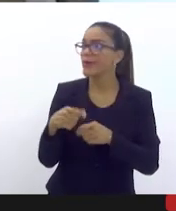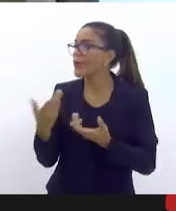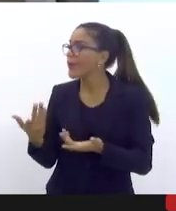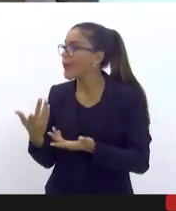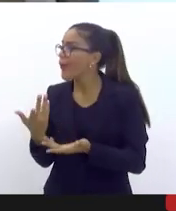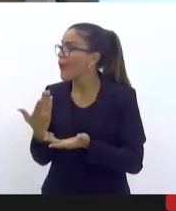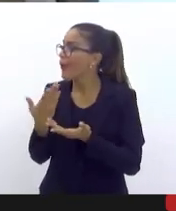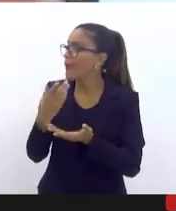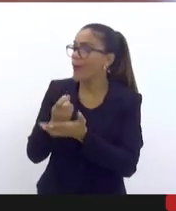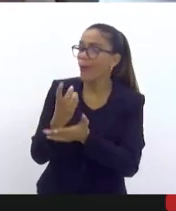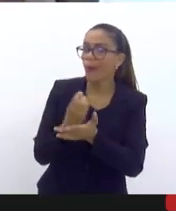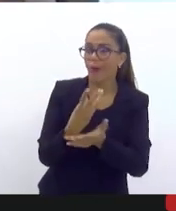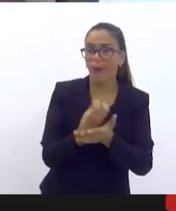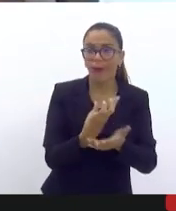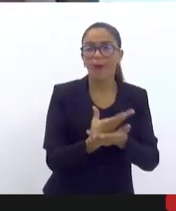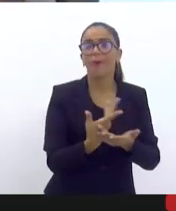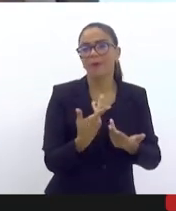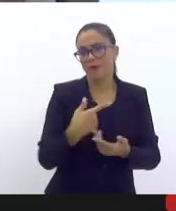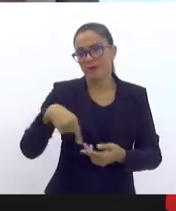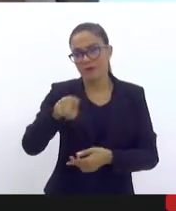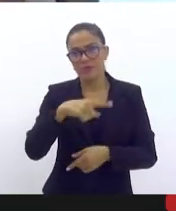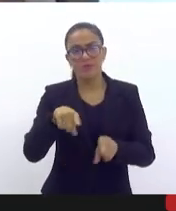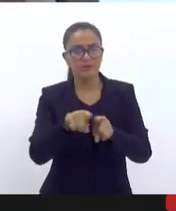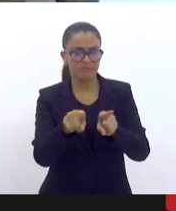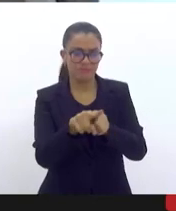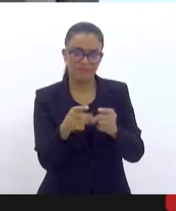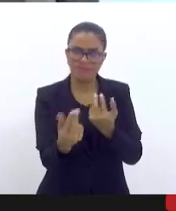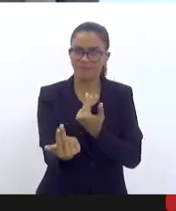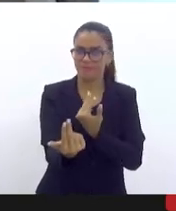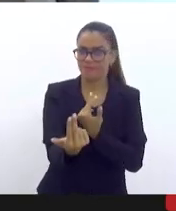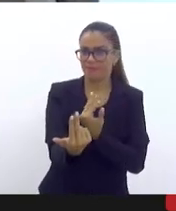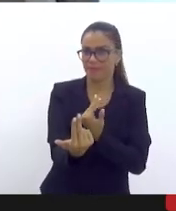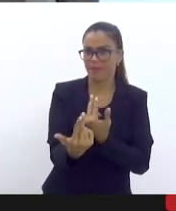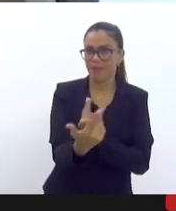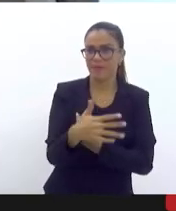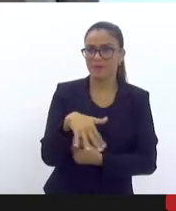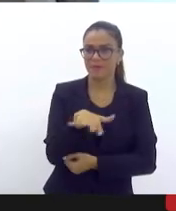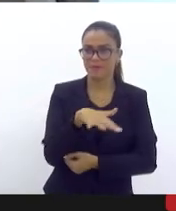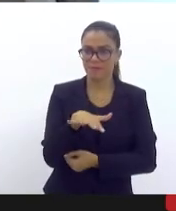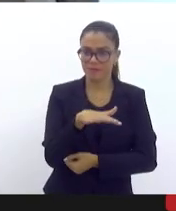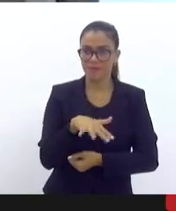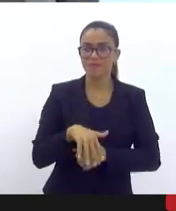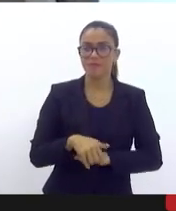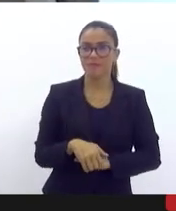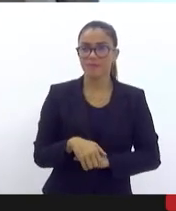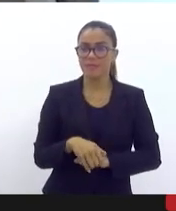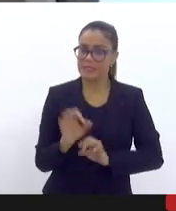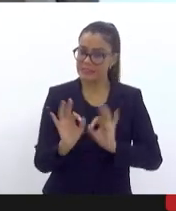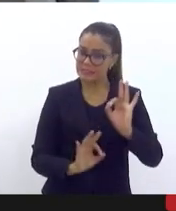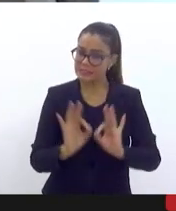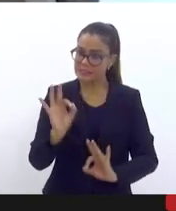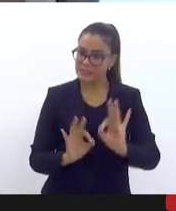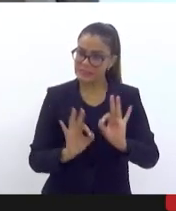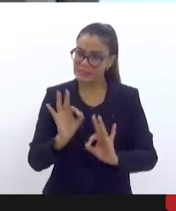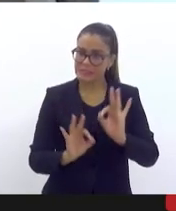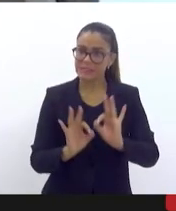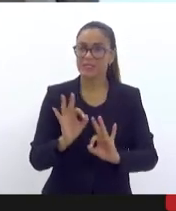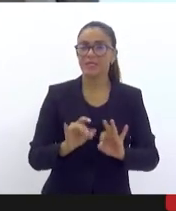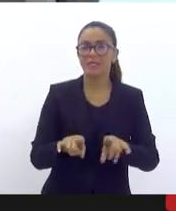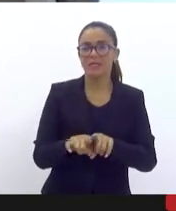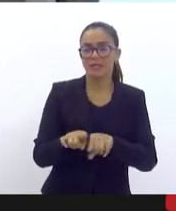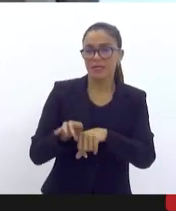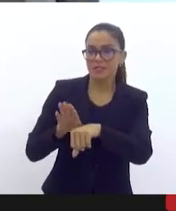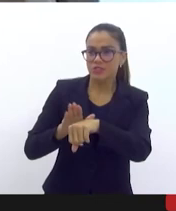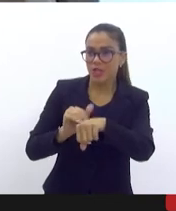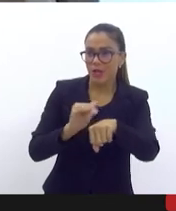essa parte acho que você acho que os senhores da senhoras devem estar também se preparando e chamando pessoa da